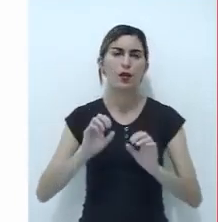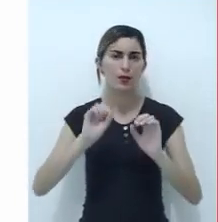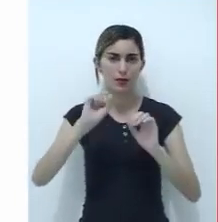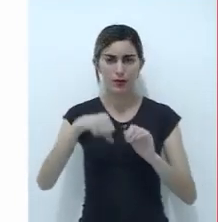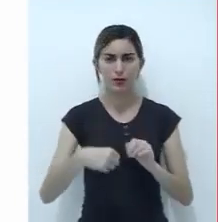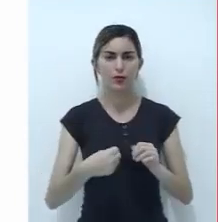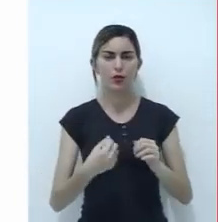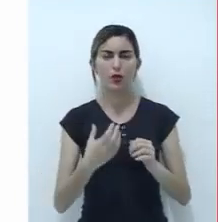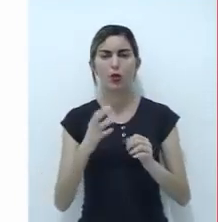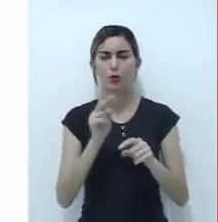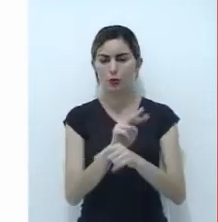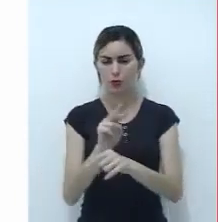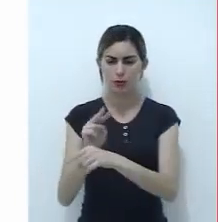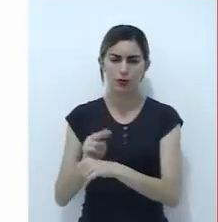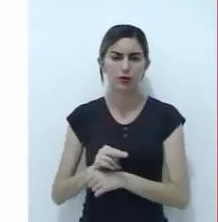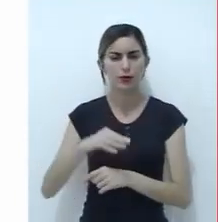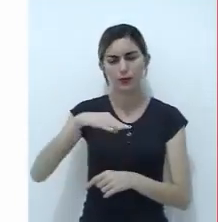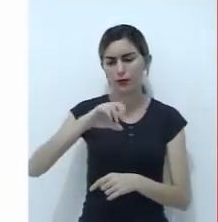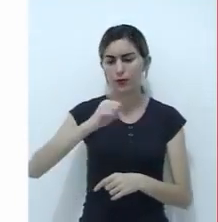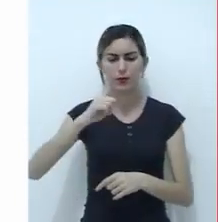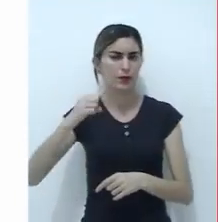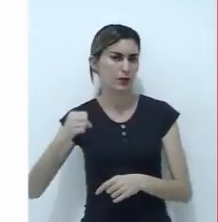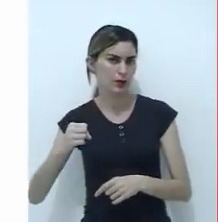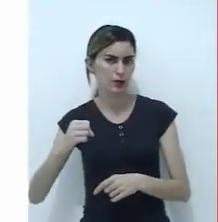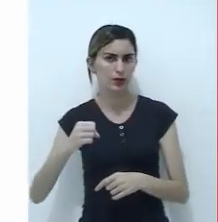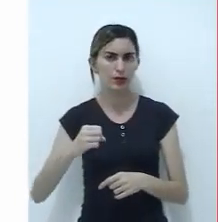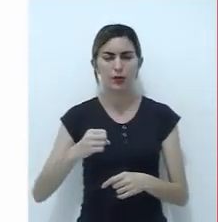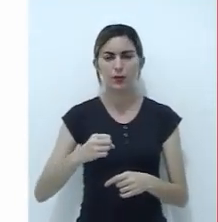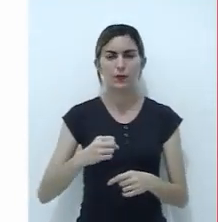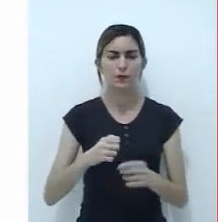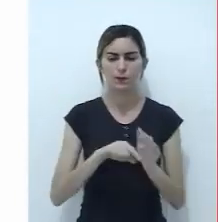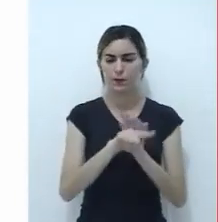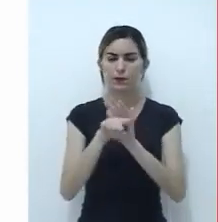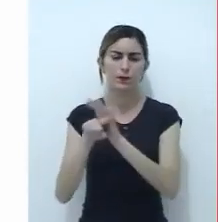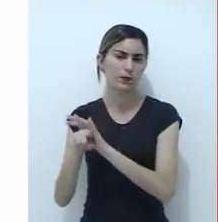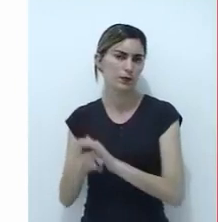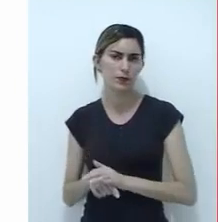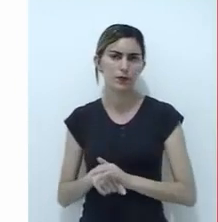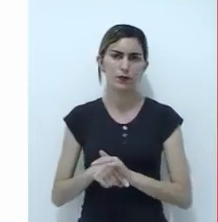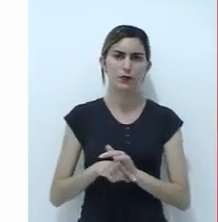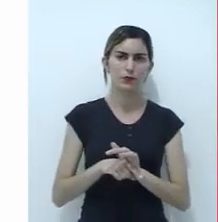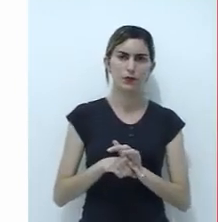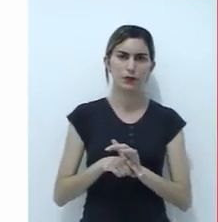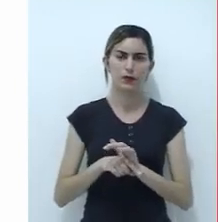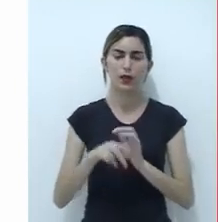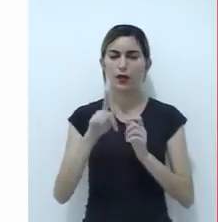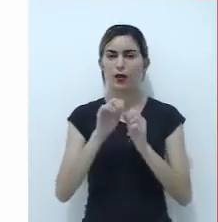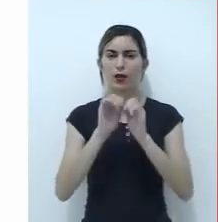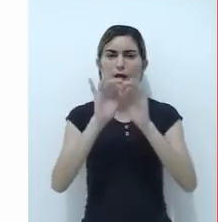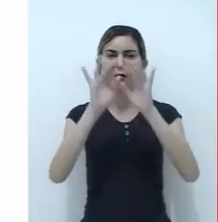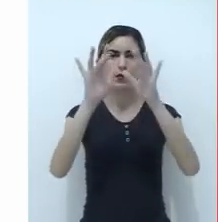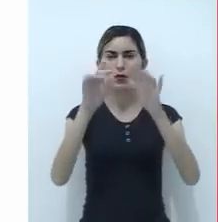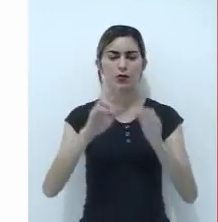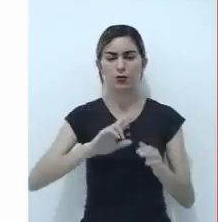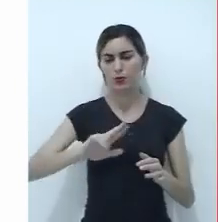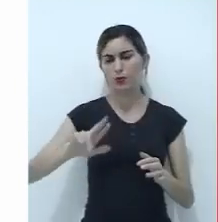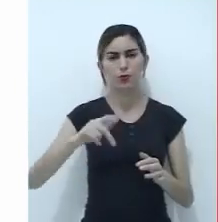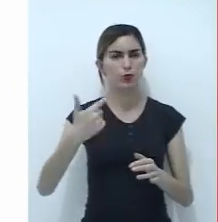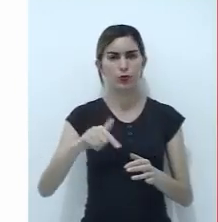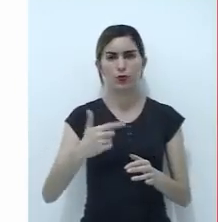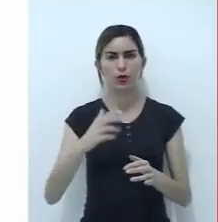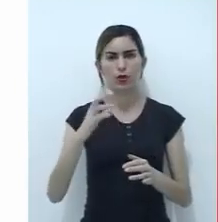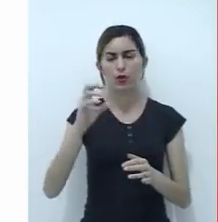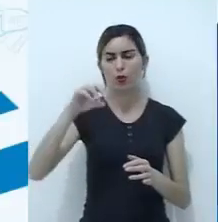Assim, a conservação da massa não pode ser verificada, pois a massa dos gases não estará